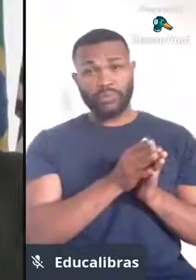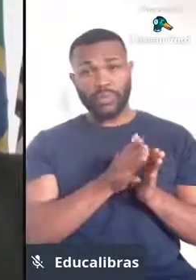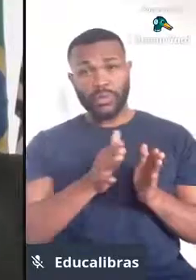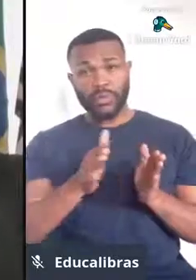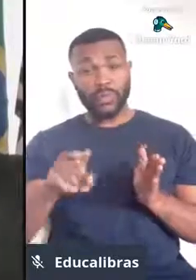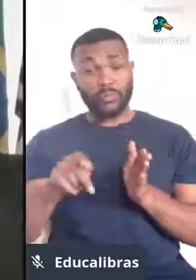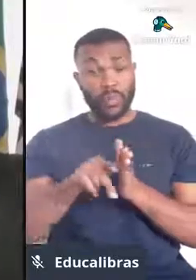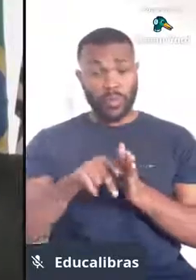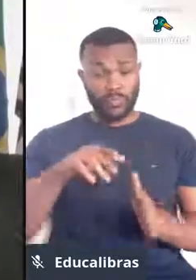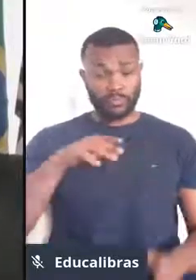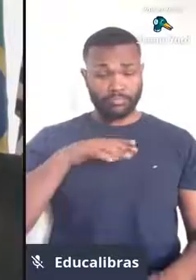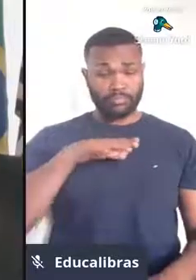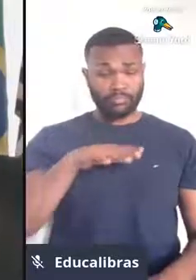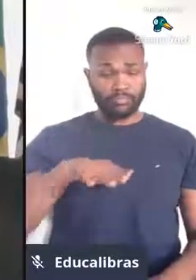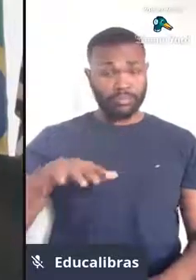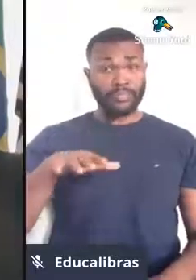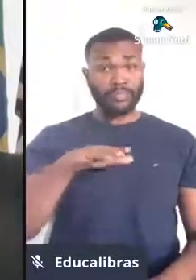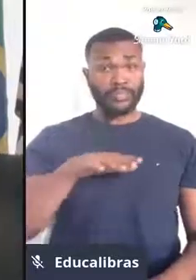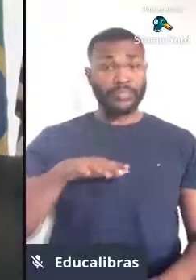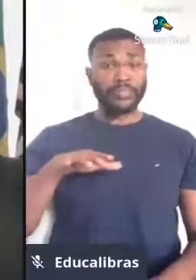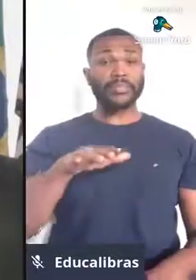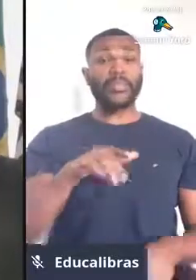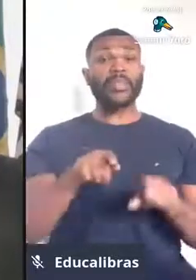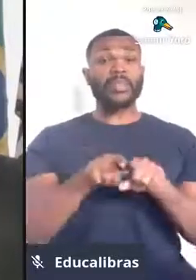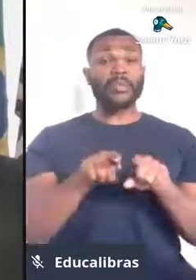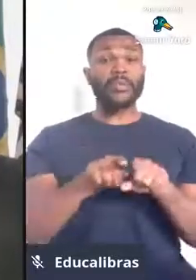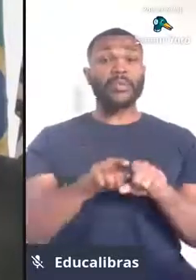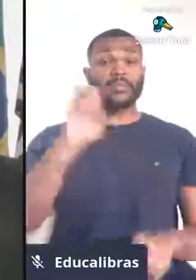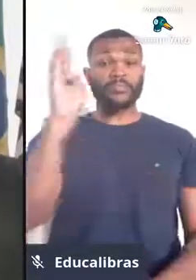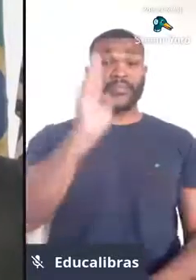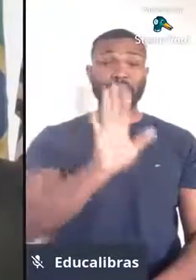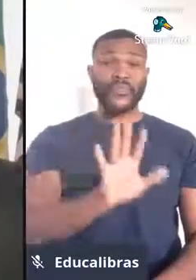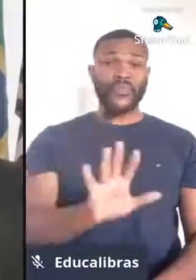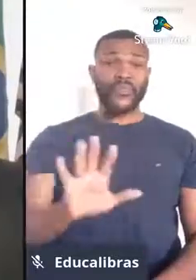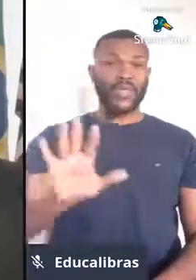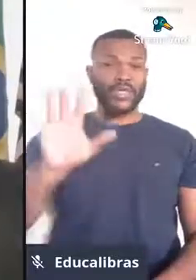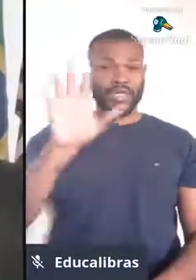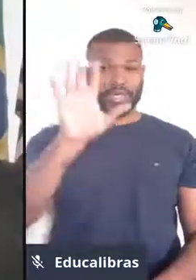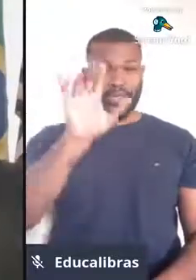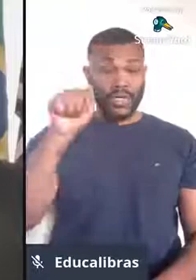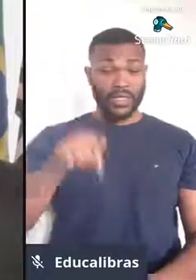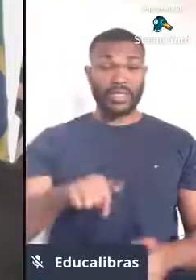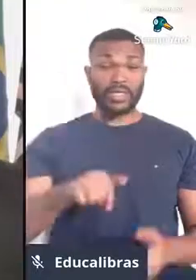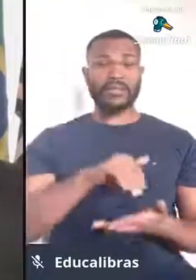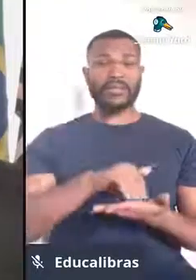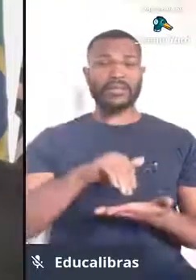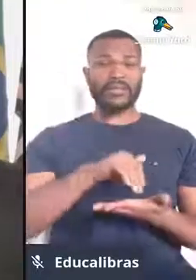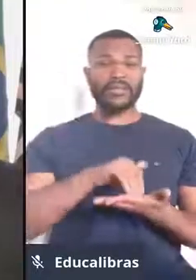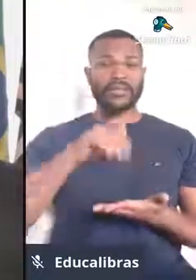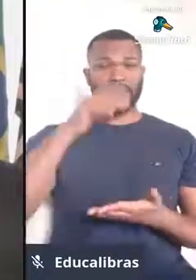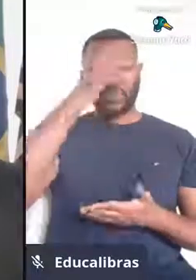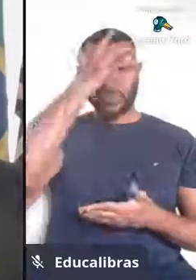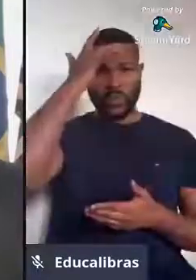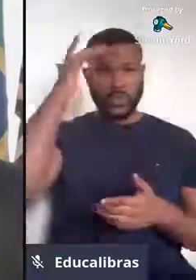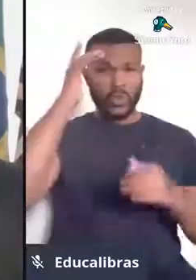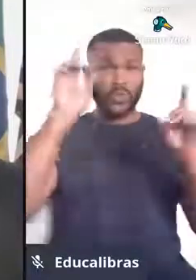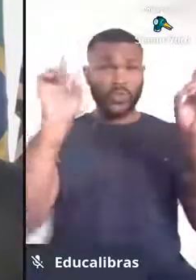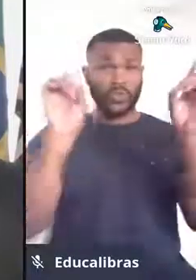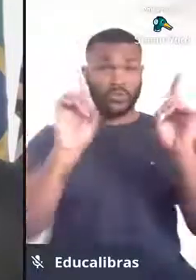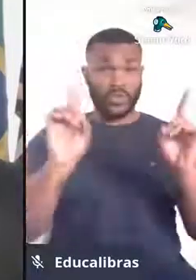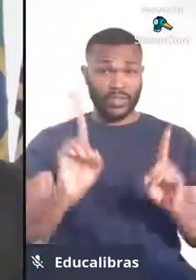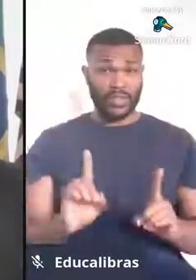obviamente, mas nacional. Esta secretaria, foi ela